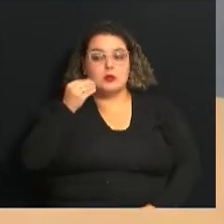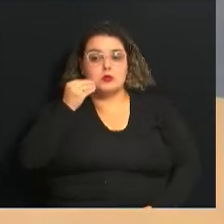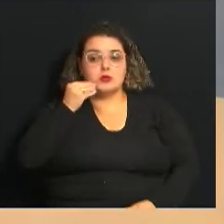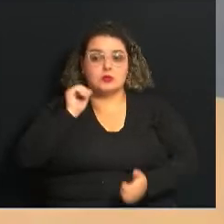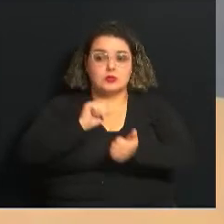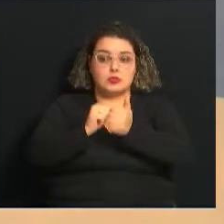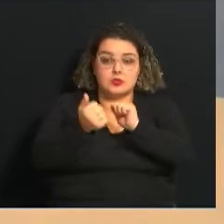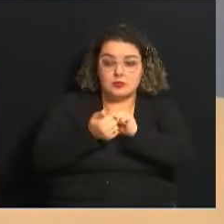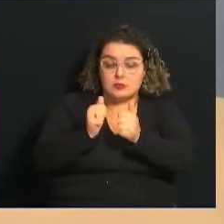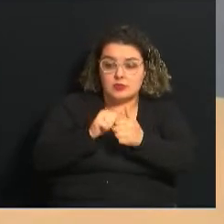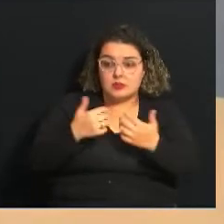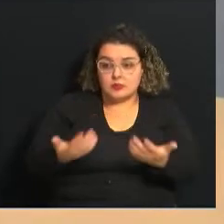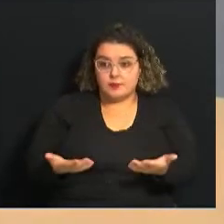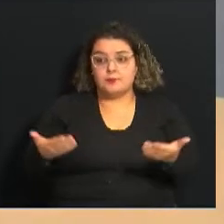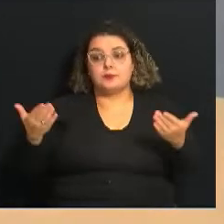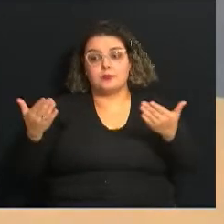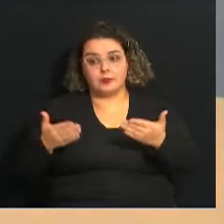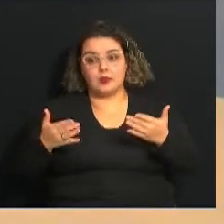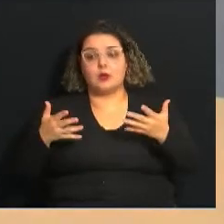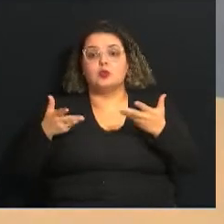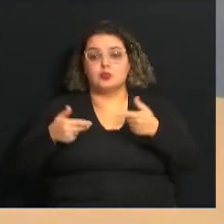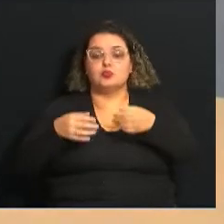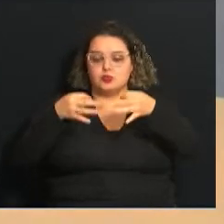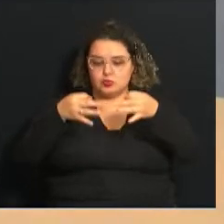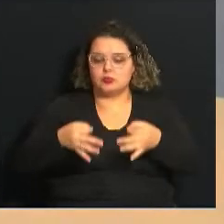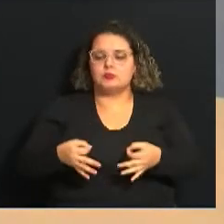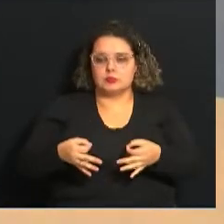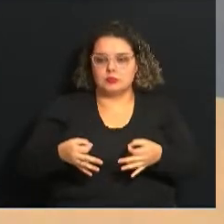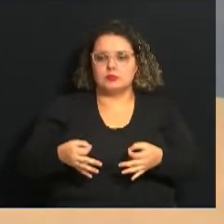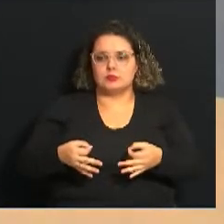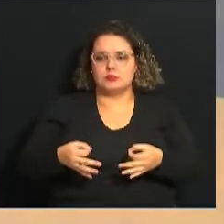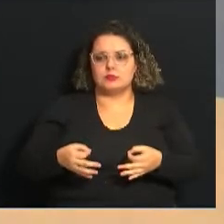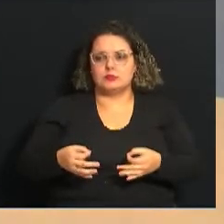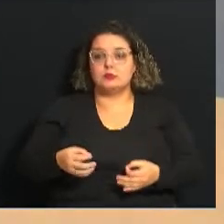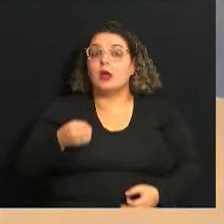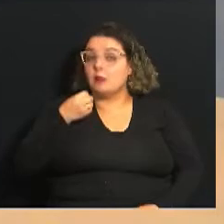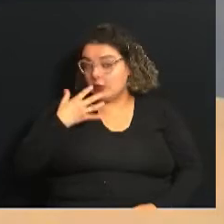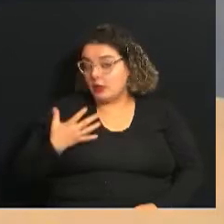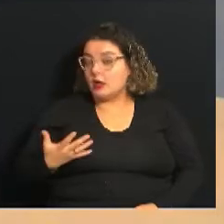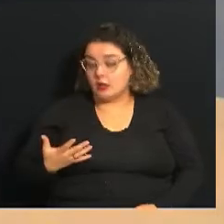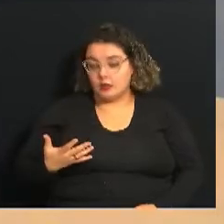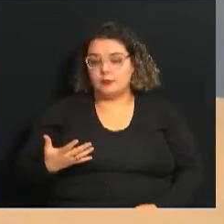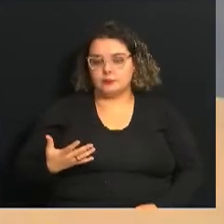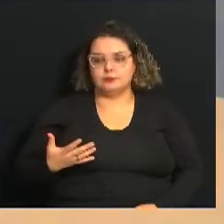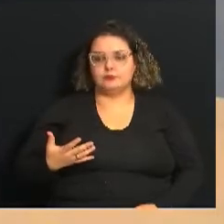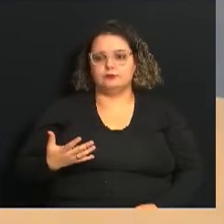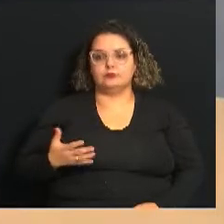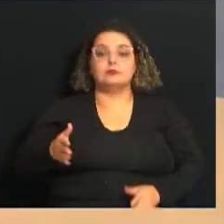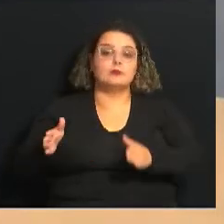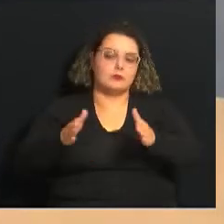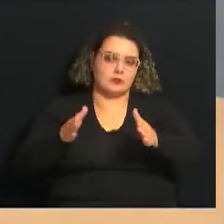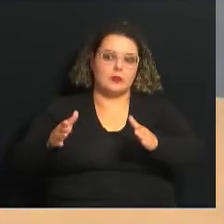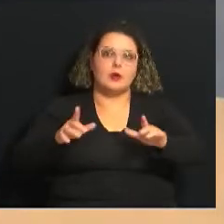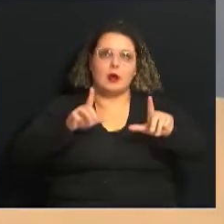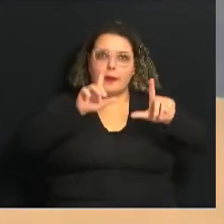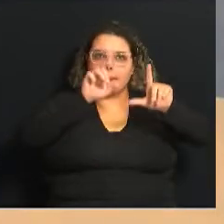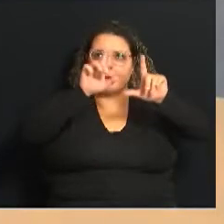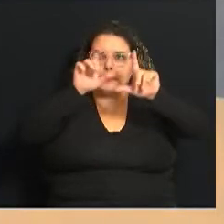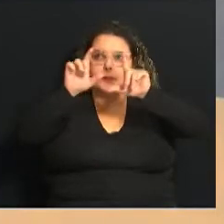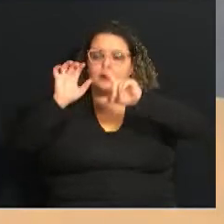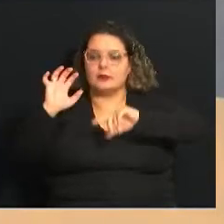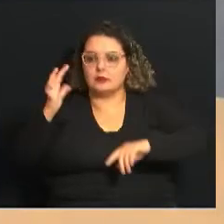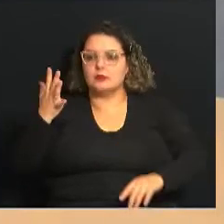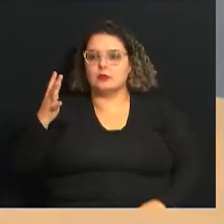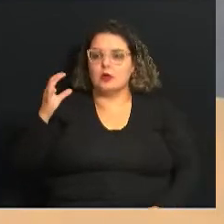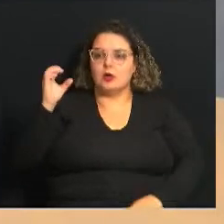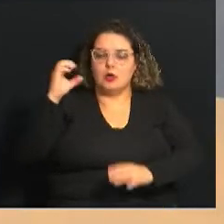ajustes, e agora que está tudo certinho, está funcionando muito bem. Mas nesse período já captamos alguns eventos, né, alguns